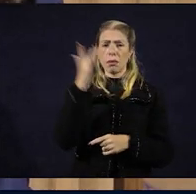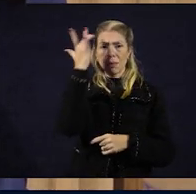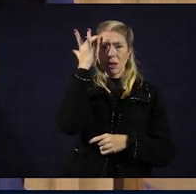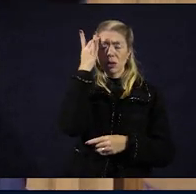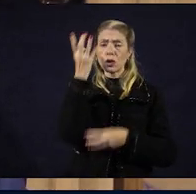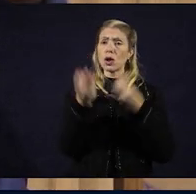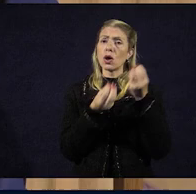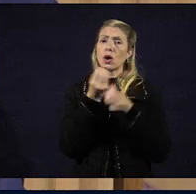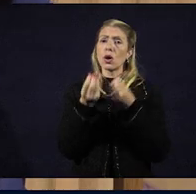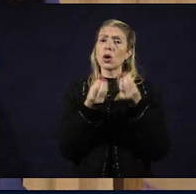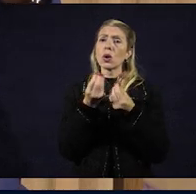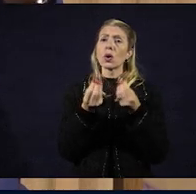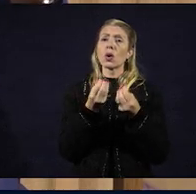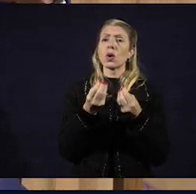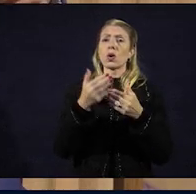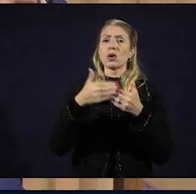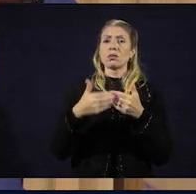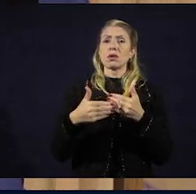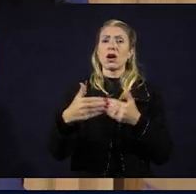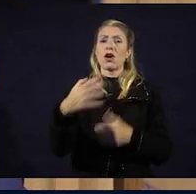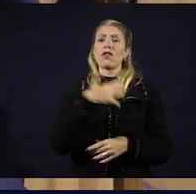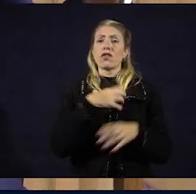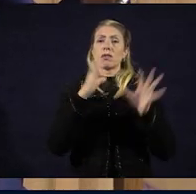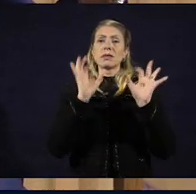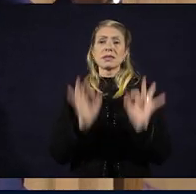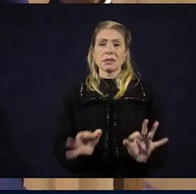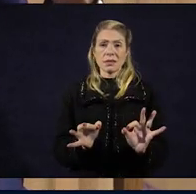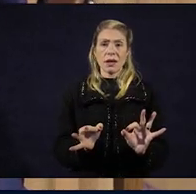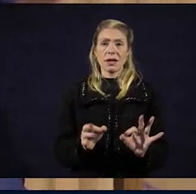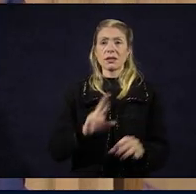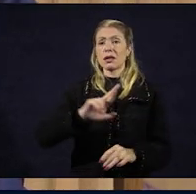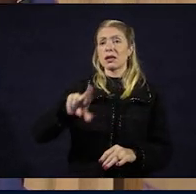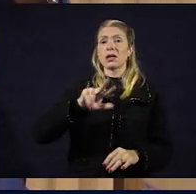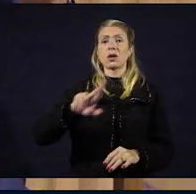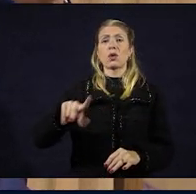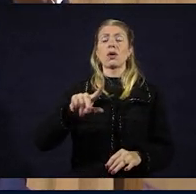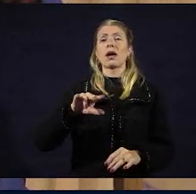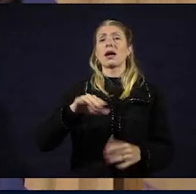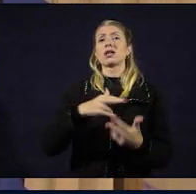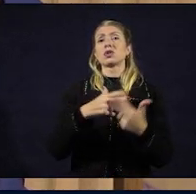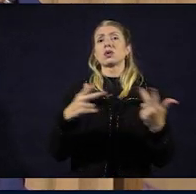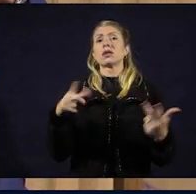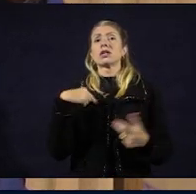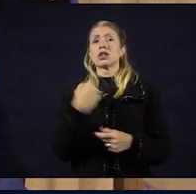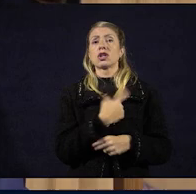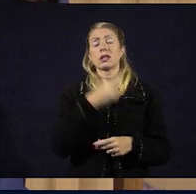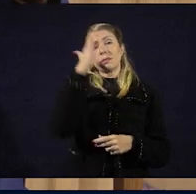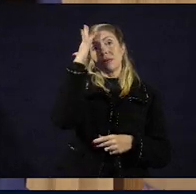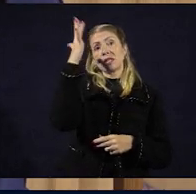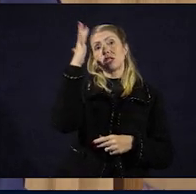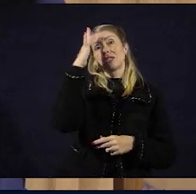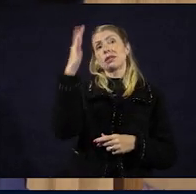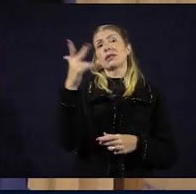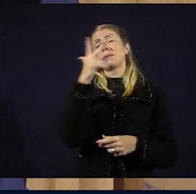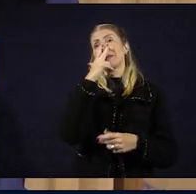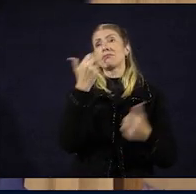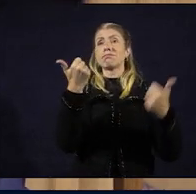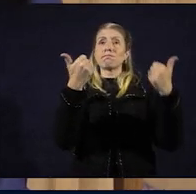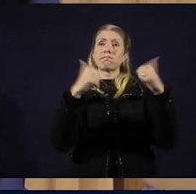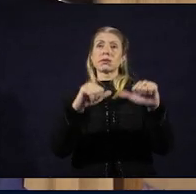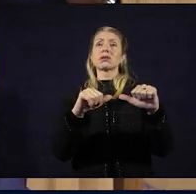disso como sempre não vai ser fome ideal não vai ser aquilo que a gente imaginaria e vai ter mais Cadência vai ter um um